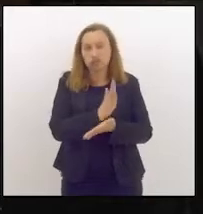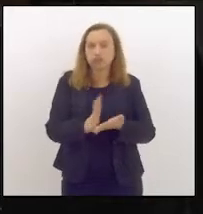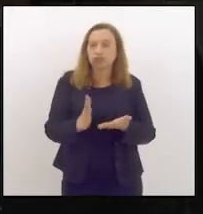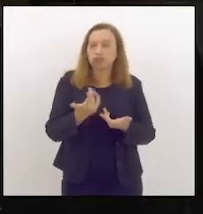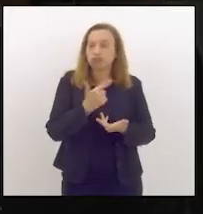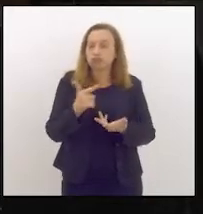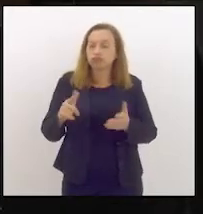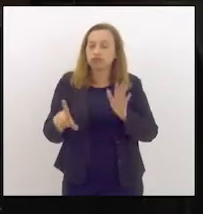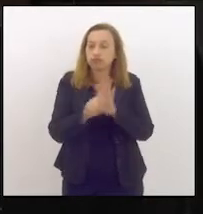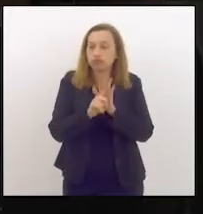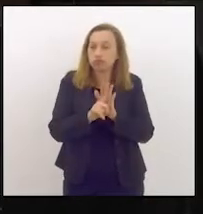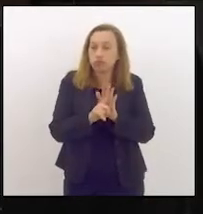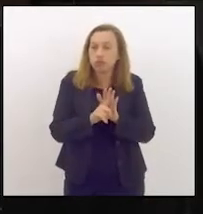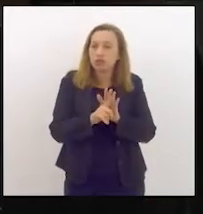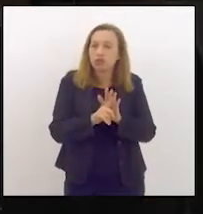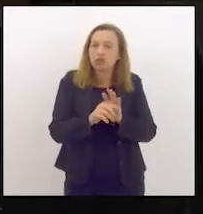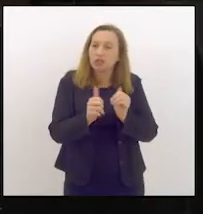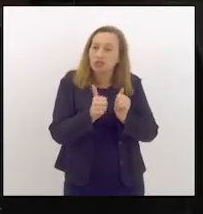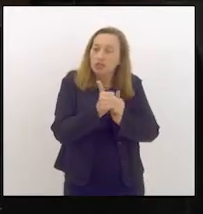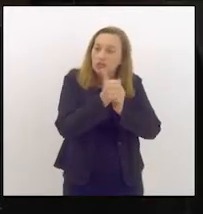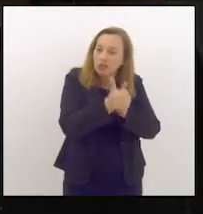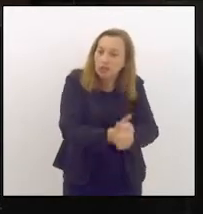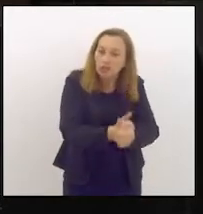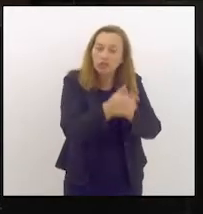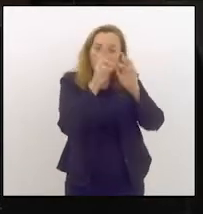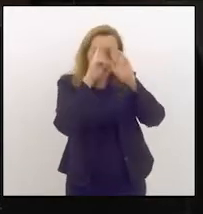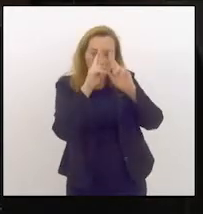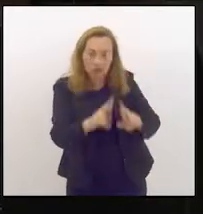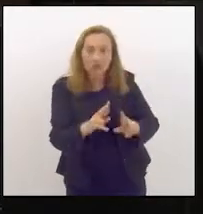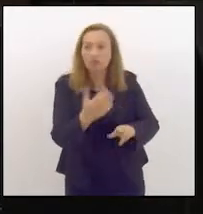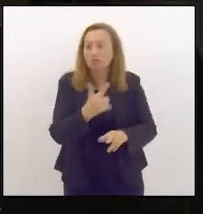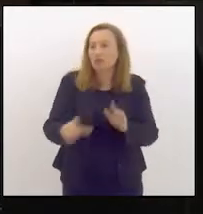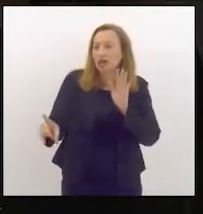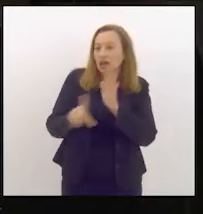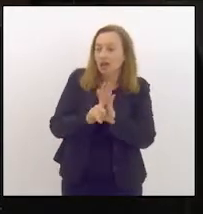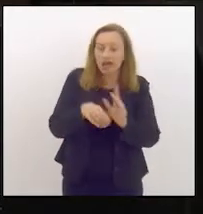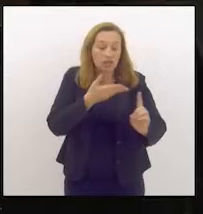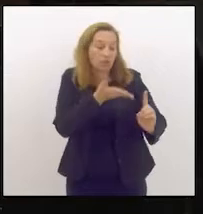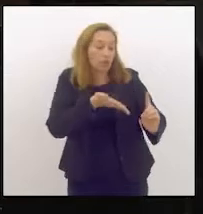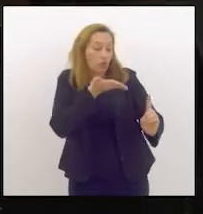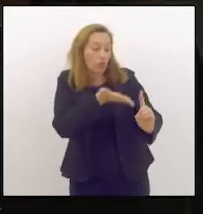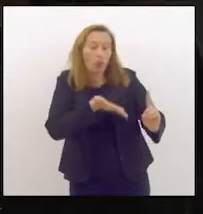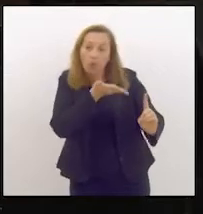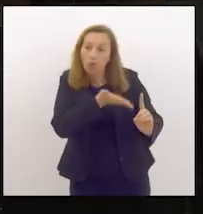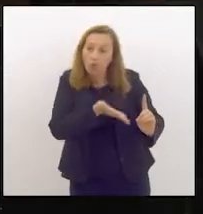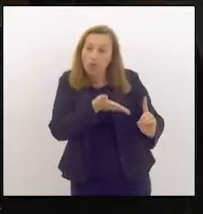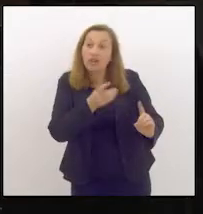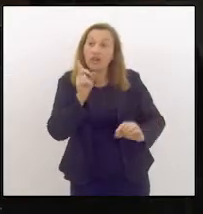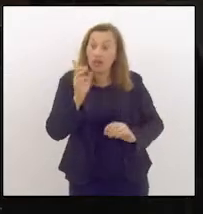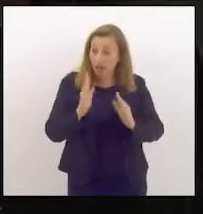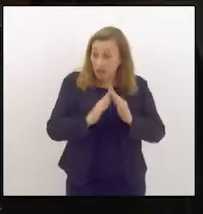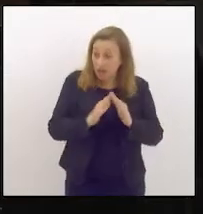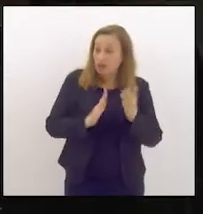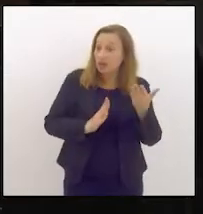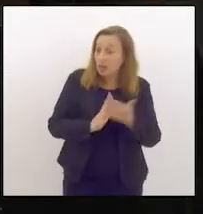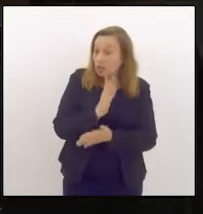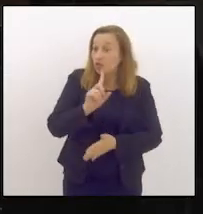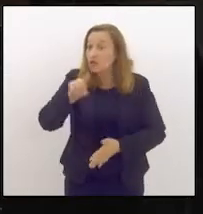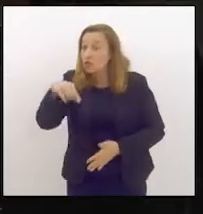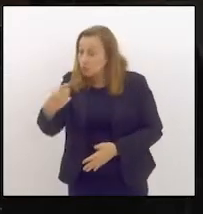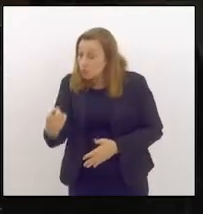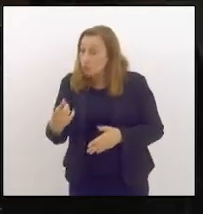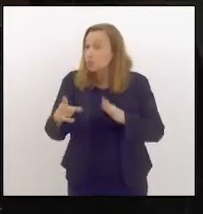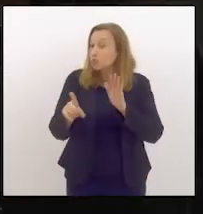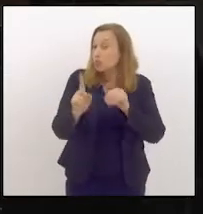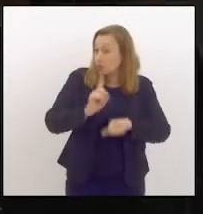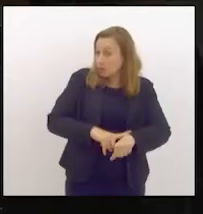a gente não tem a lei do acompanhante é respeitada a gente não tem a lei da Ju Douglas que essa casa aprovou em outro e